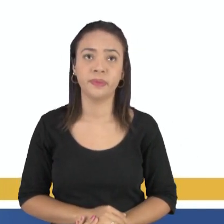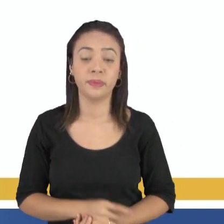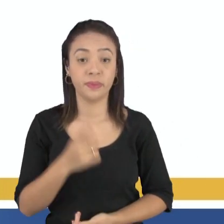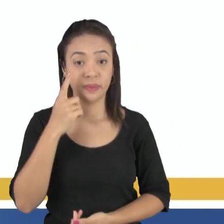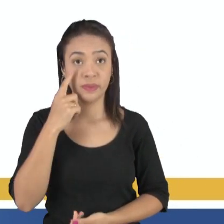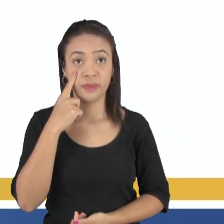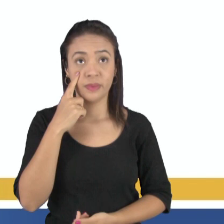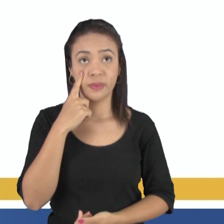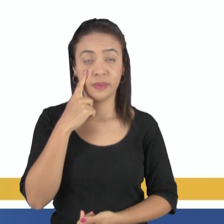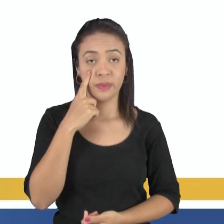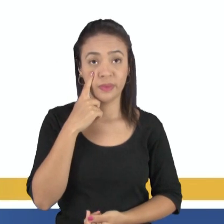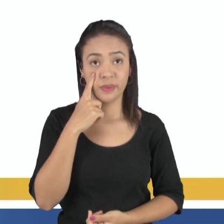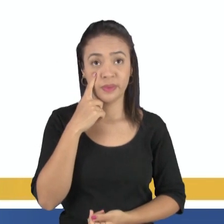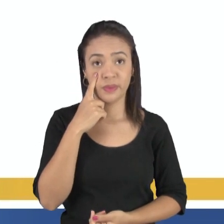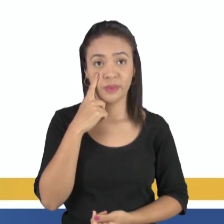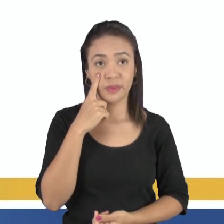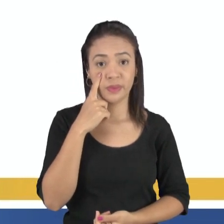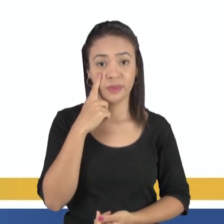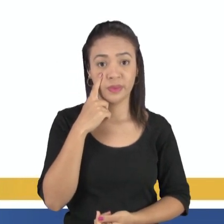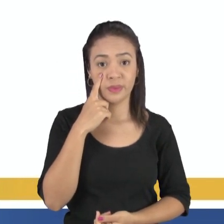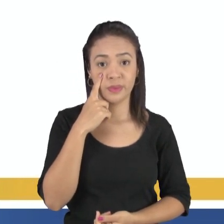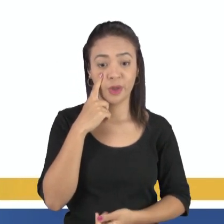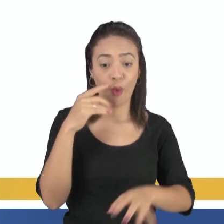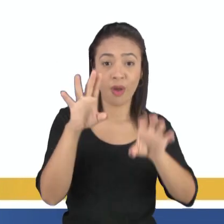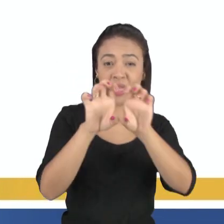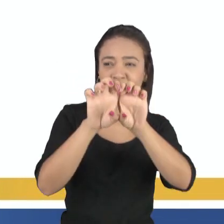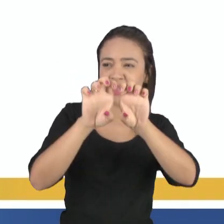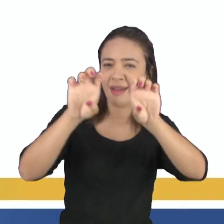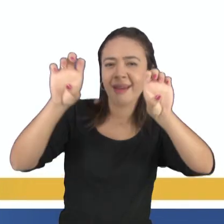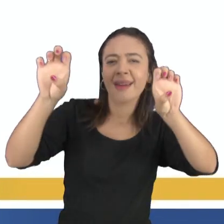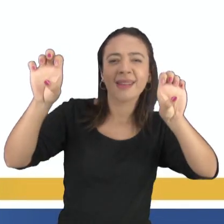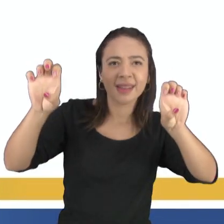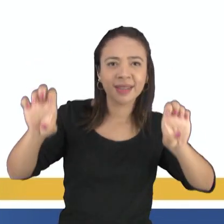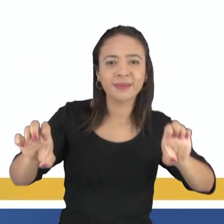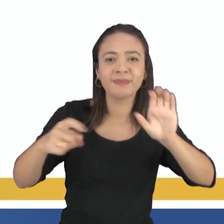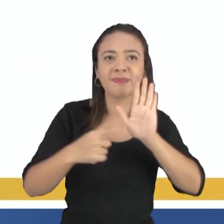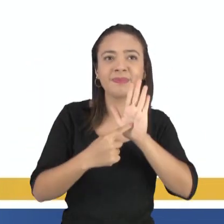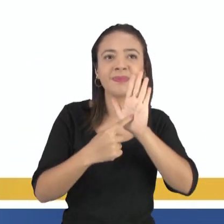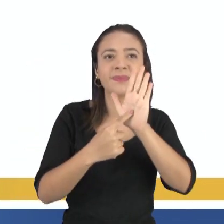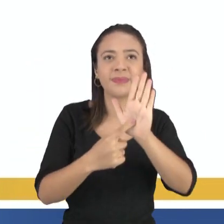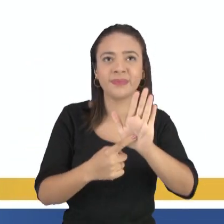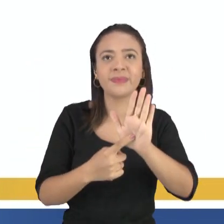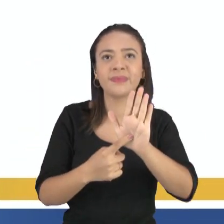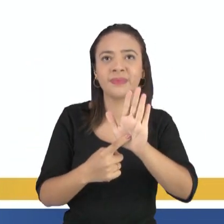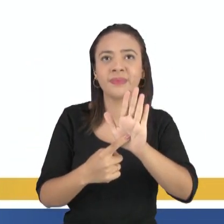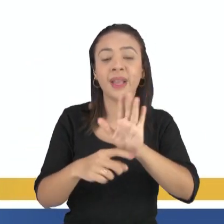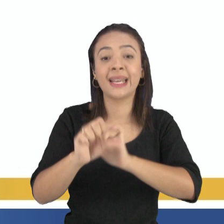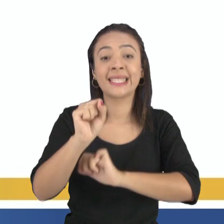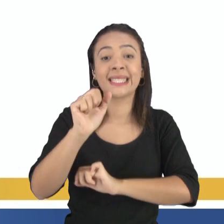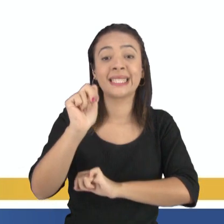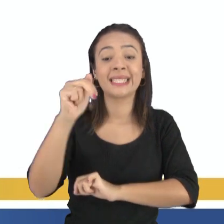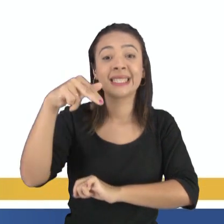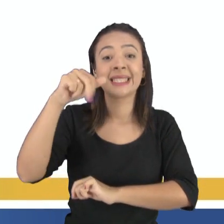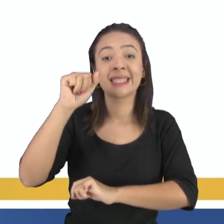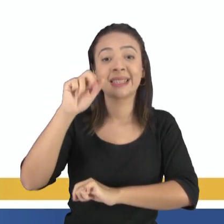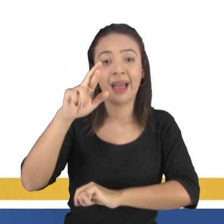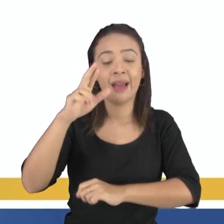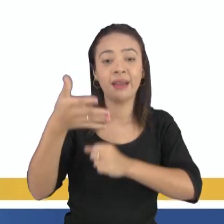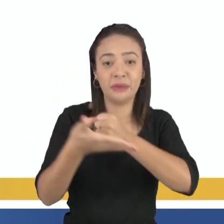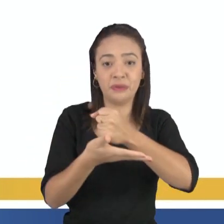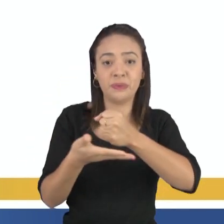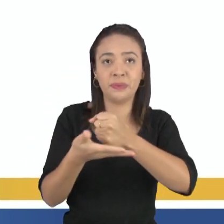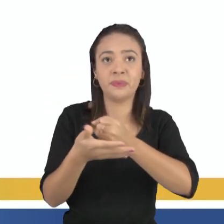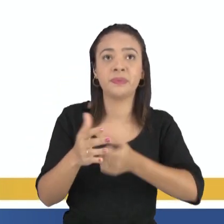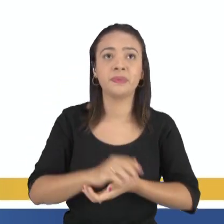E aqui eu trago para vocês esse grande esquema, né, que eu peguei da Sanar, que eu achei interessante